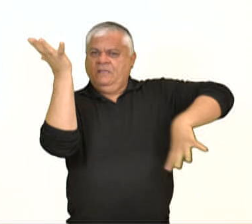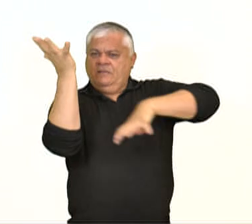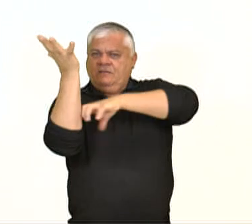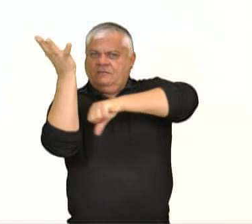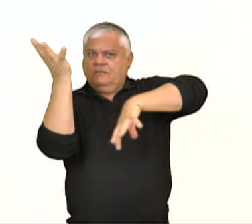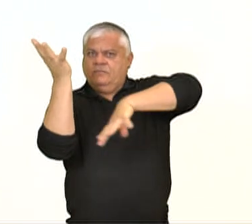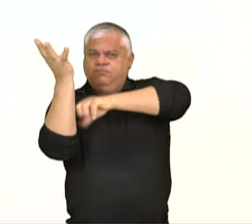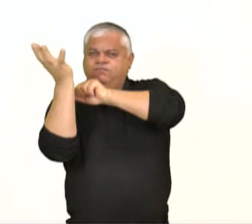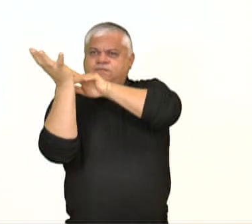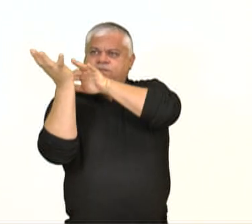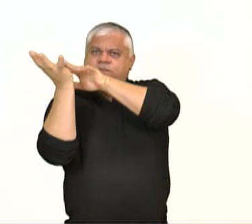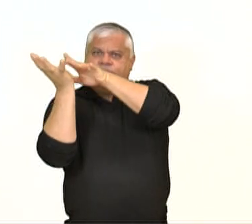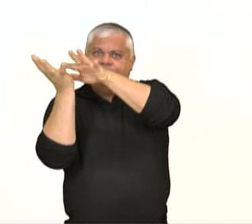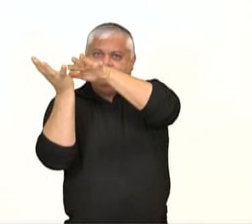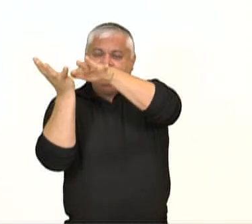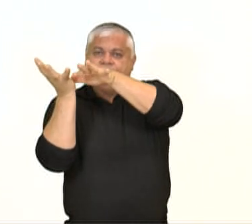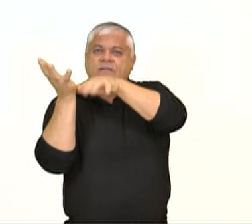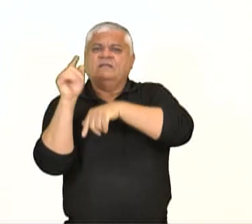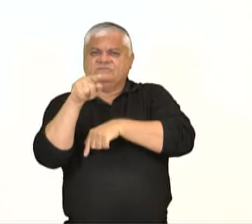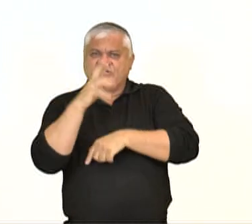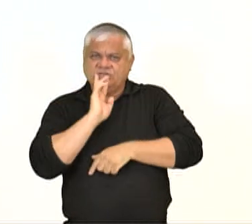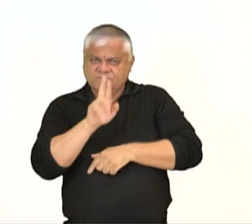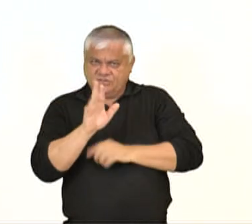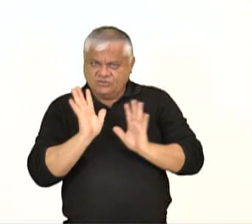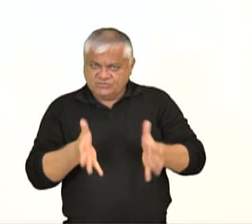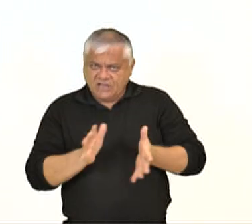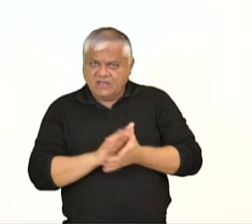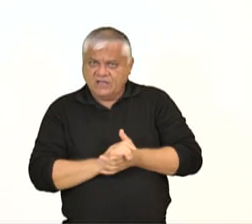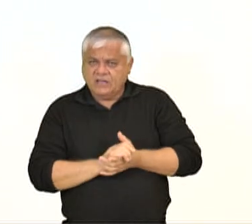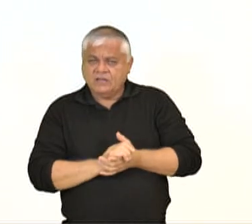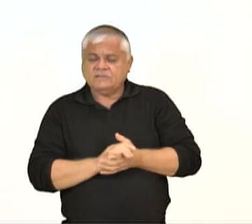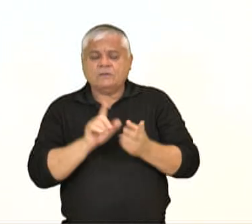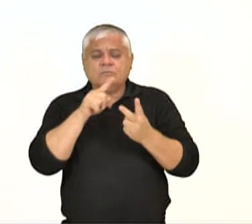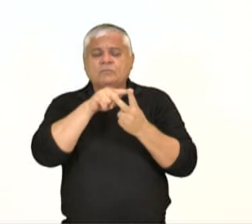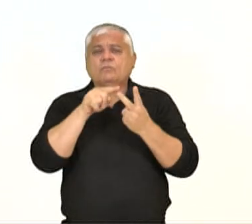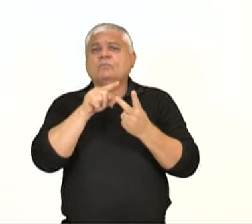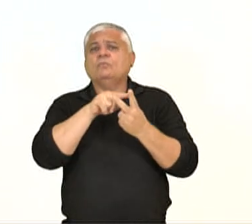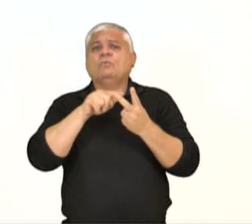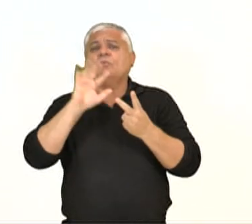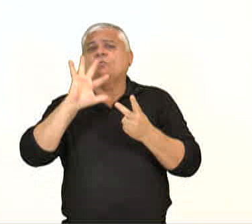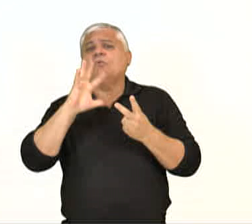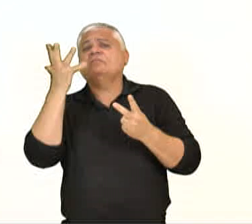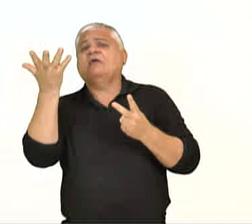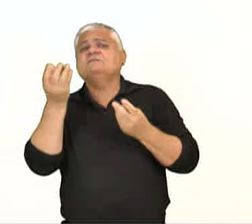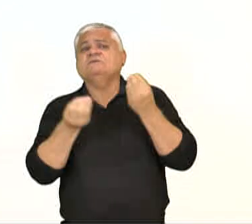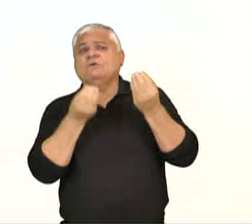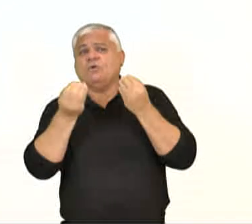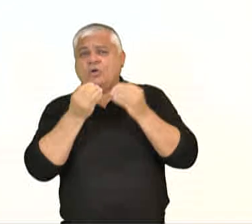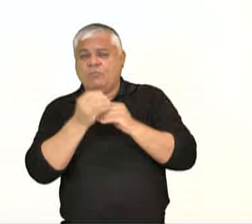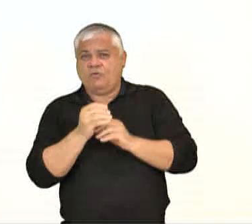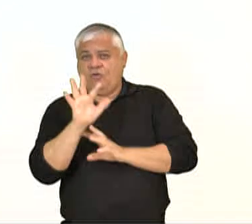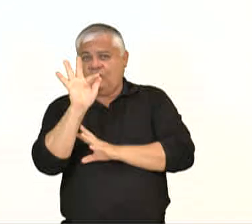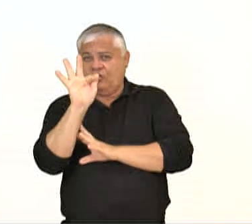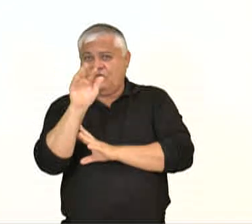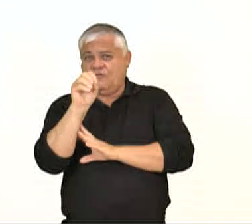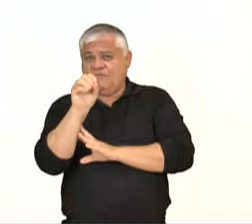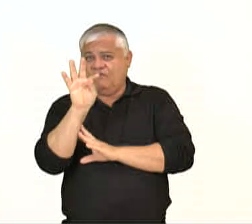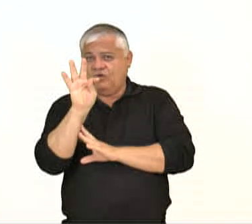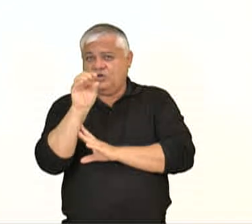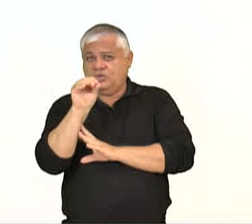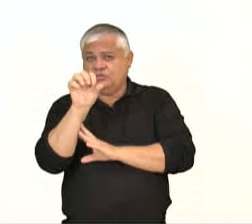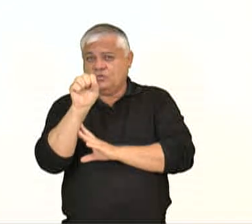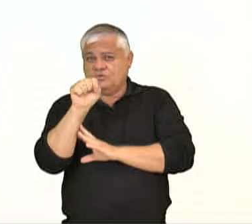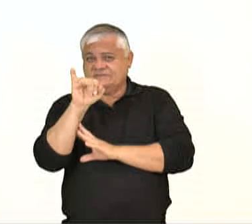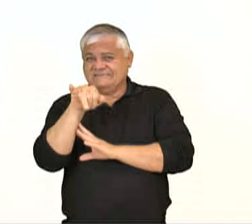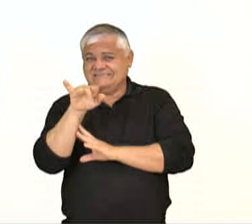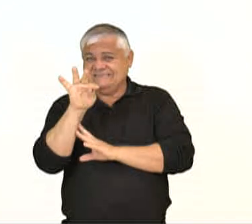respiração celular na planta, você já respondeu aí, né? Qual desses dois processos ocorre na descrição descrita aqui, né?